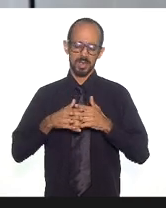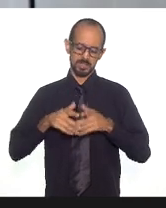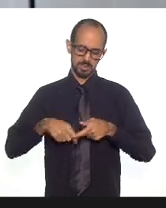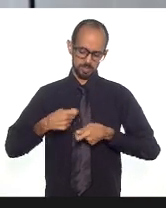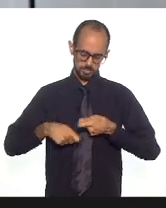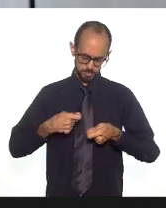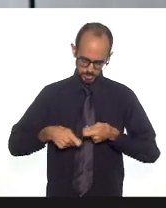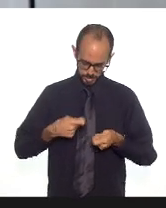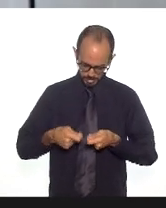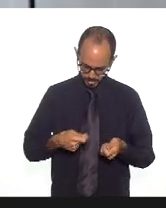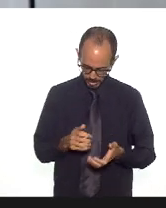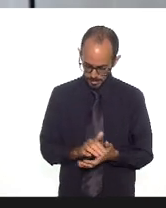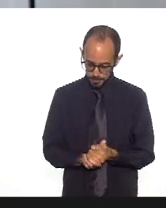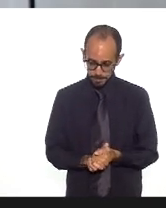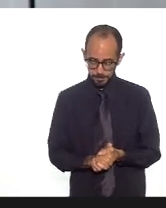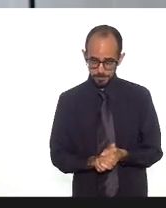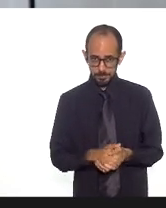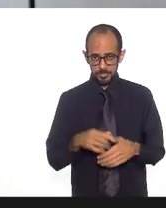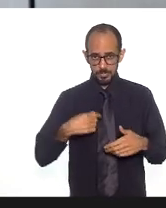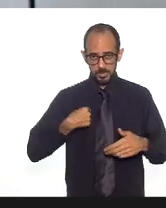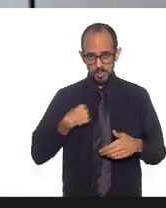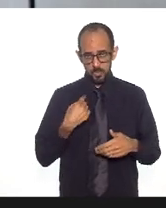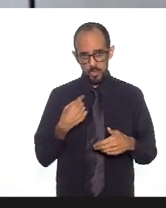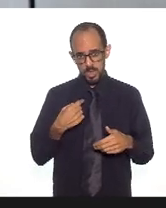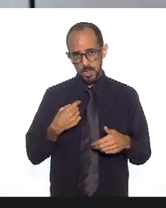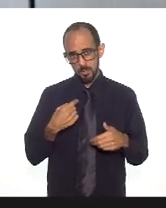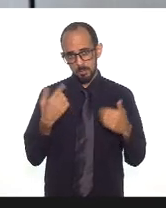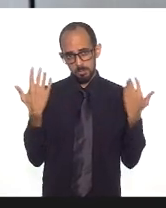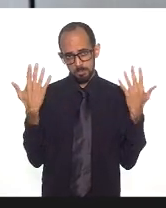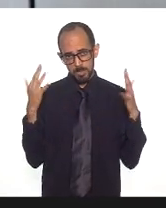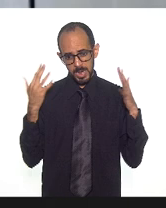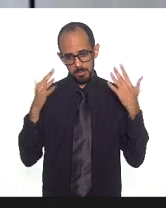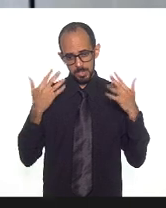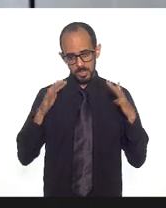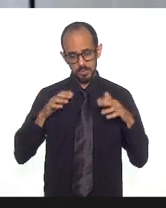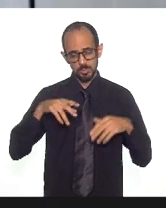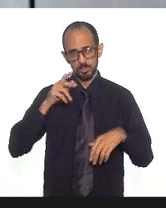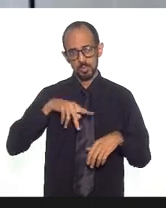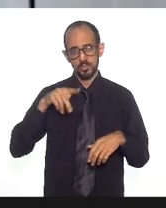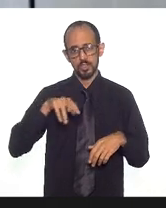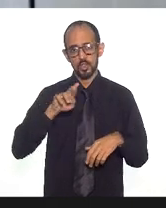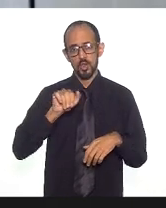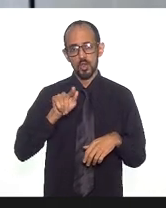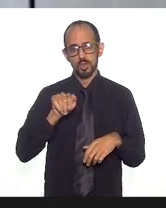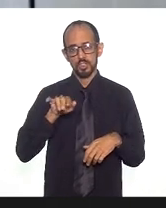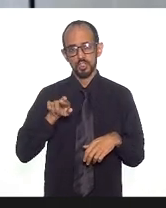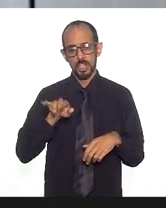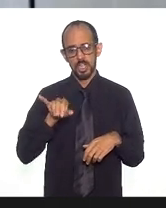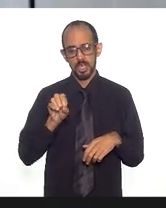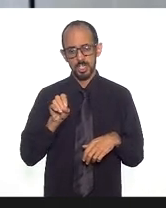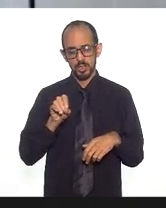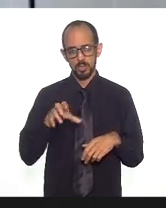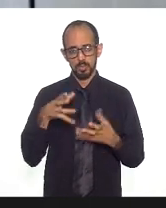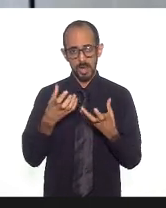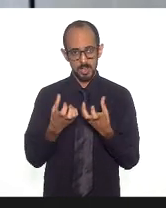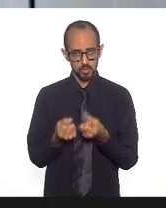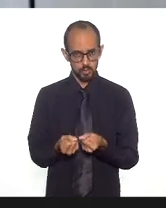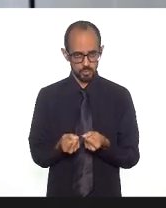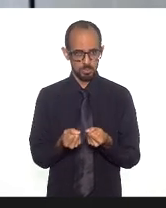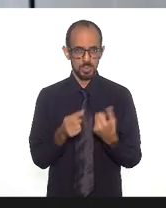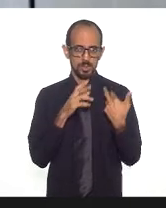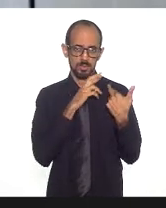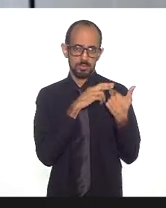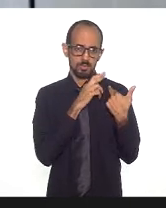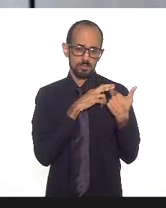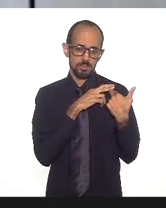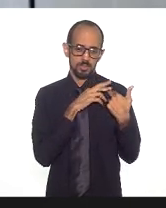né? Então, eu parabenizo, né, o professor Rogério Pires por assumir essa responsabilidade nesse